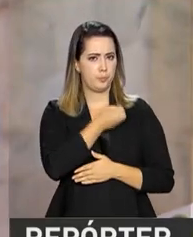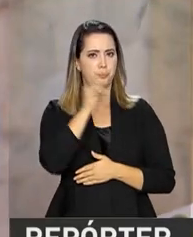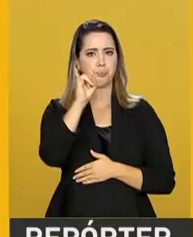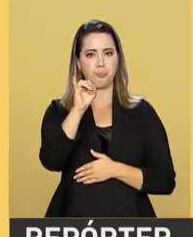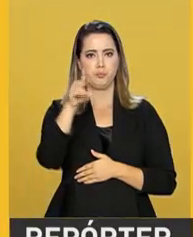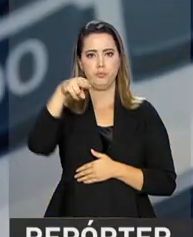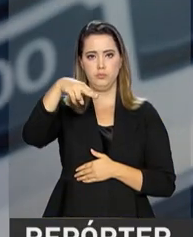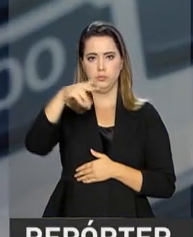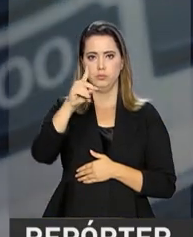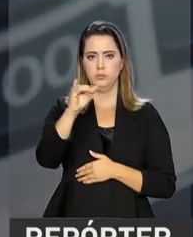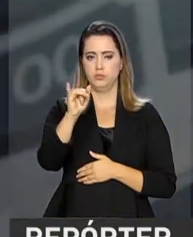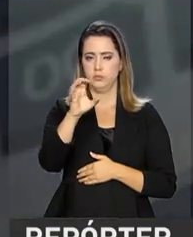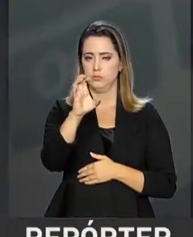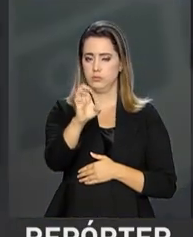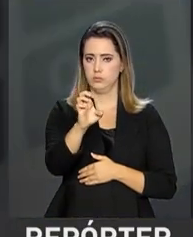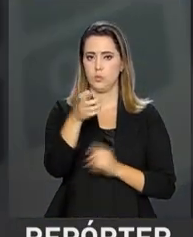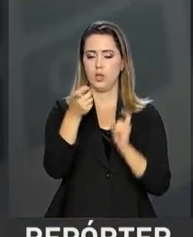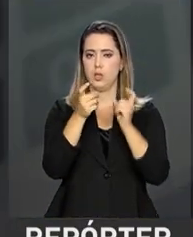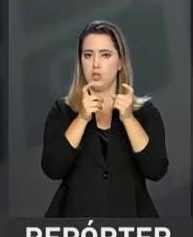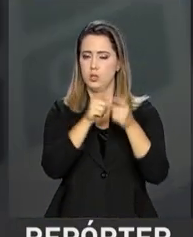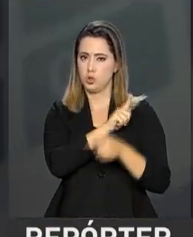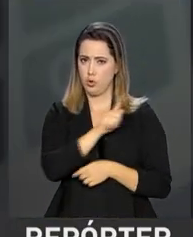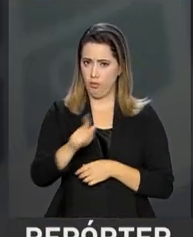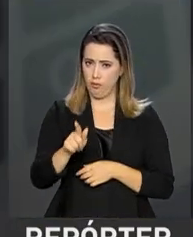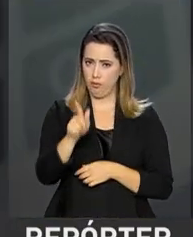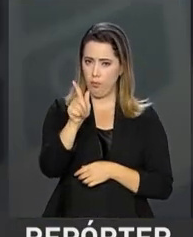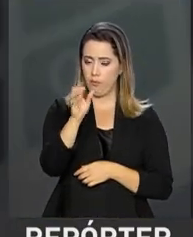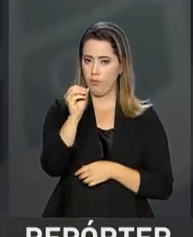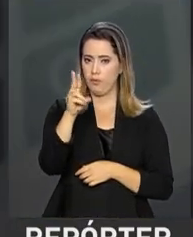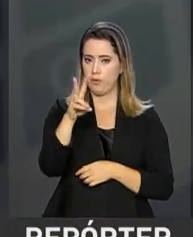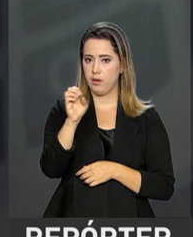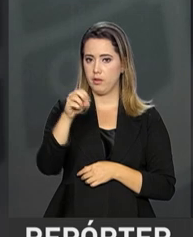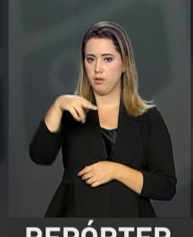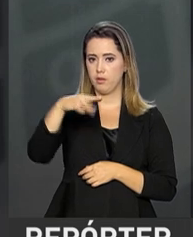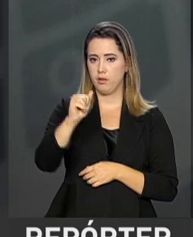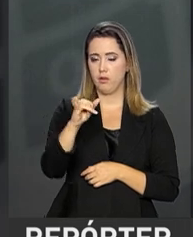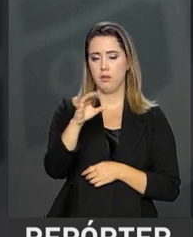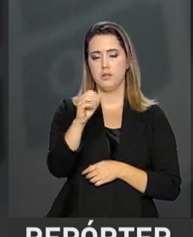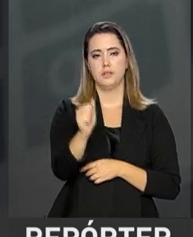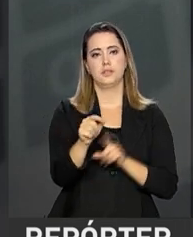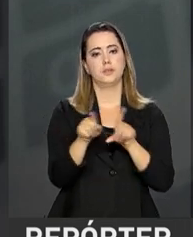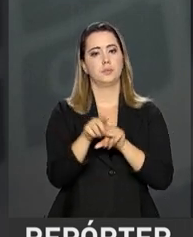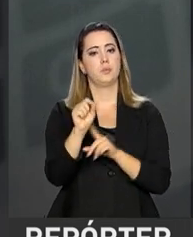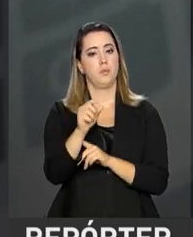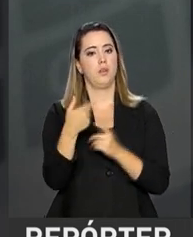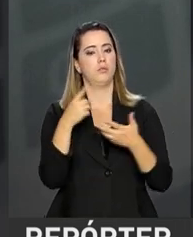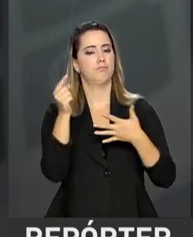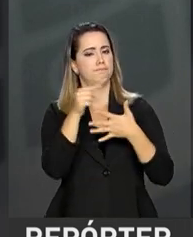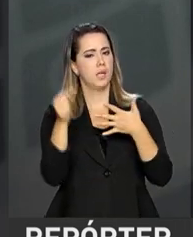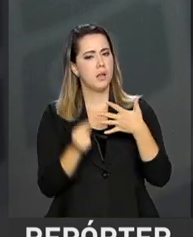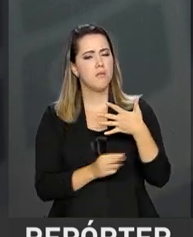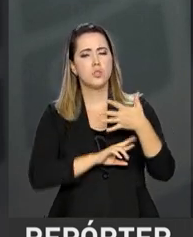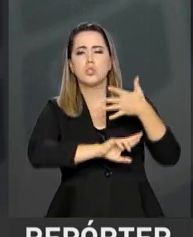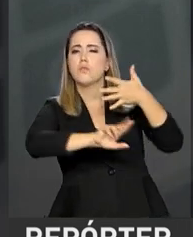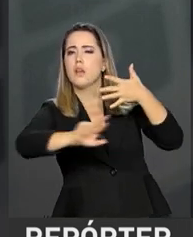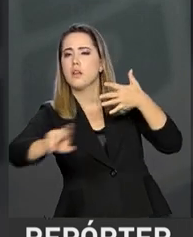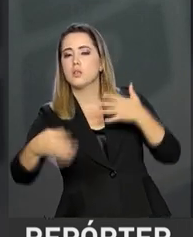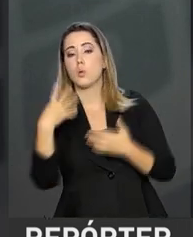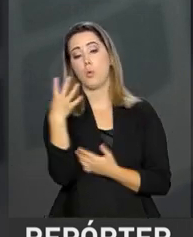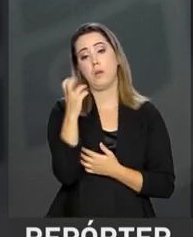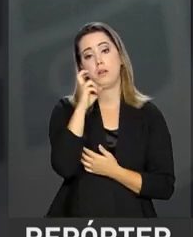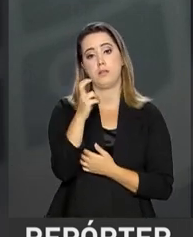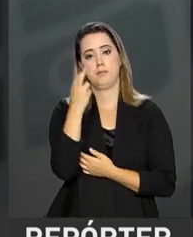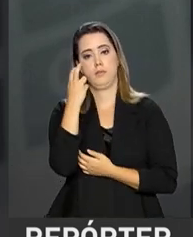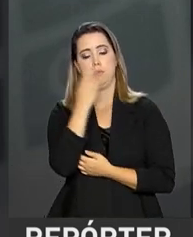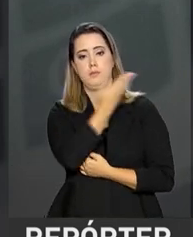Estatais. Ele leva em consideração 45 itens em 3 níveis: gestão, ações de transparência